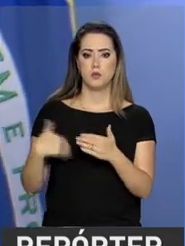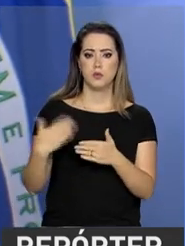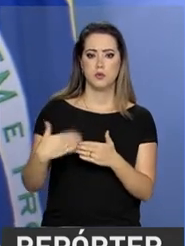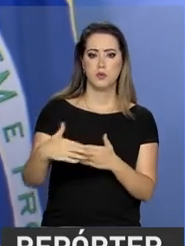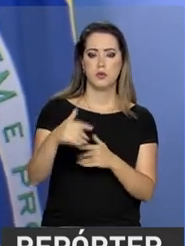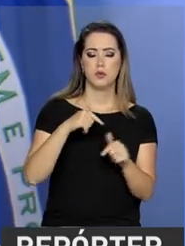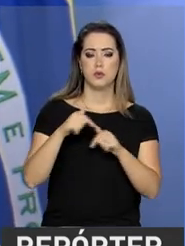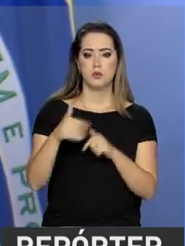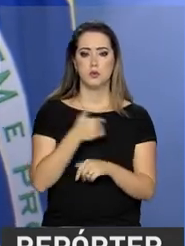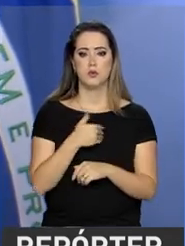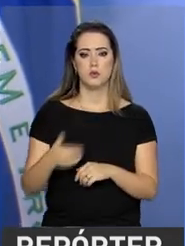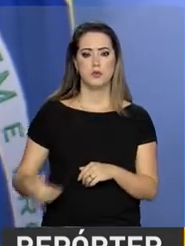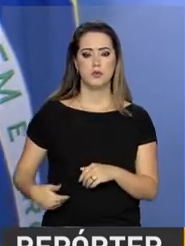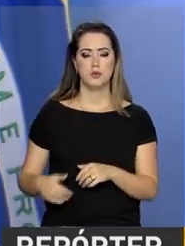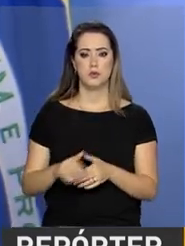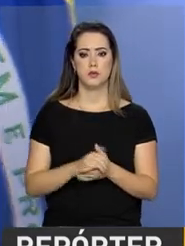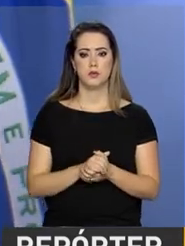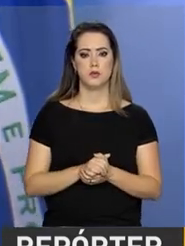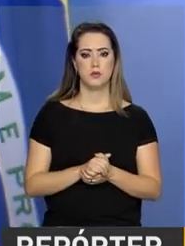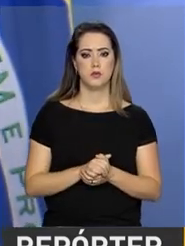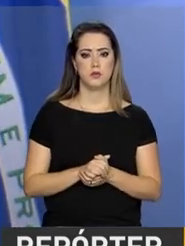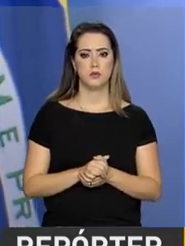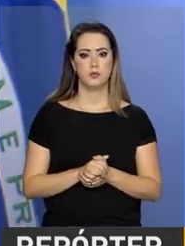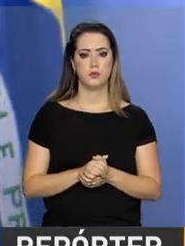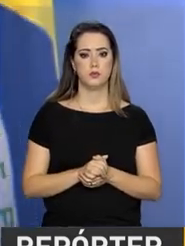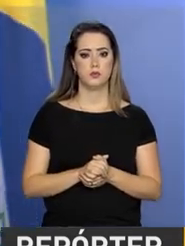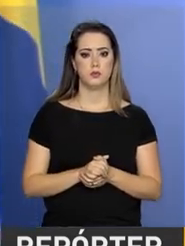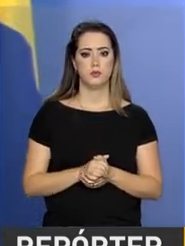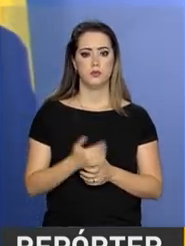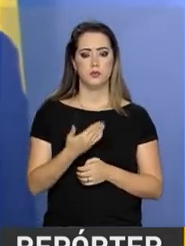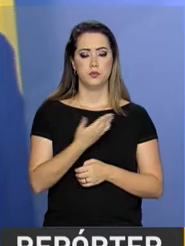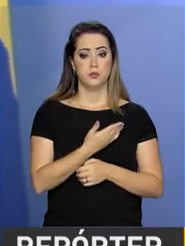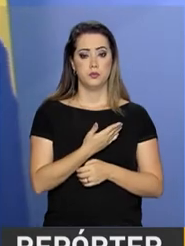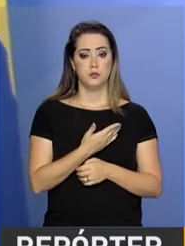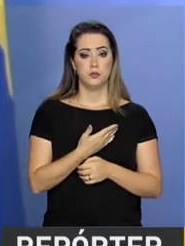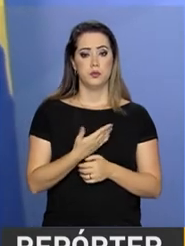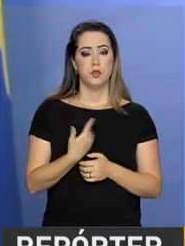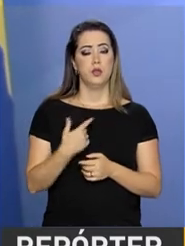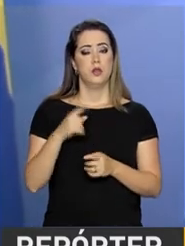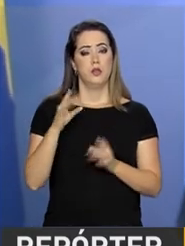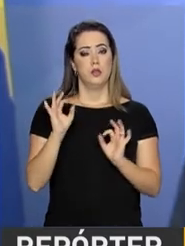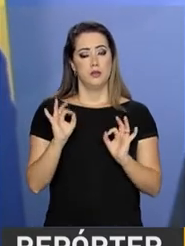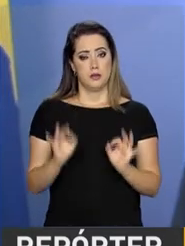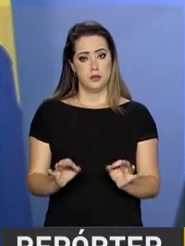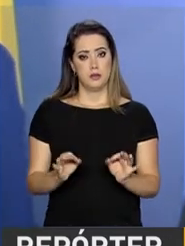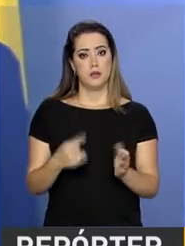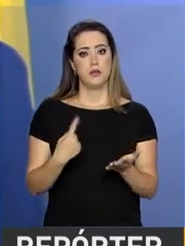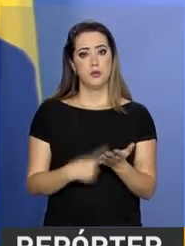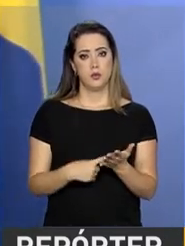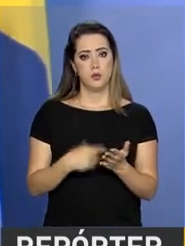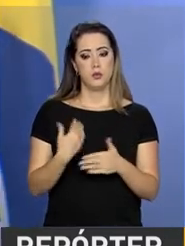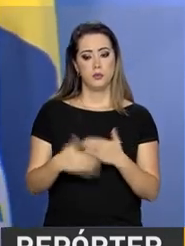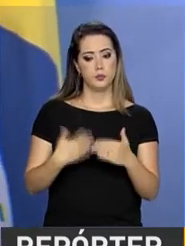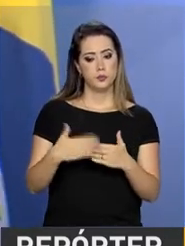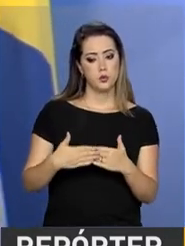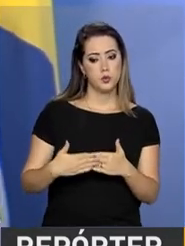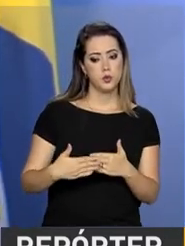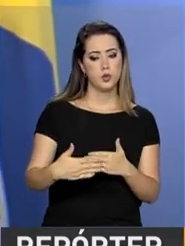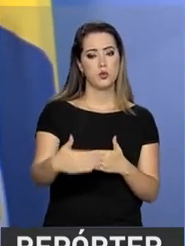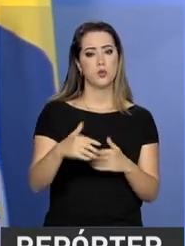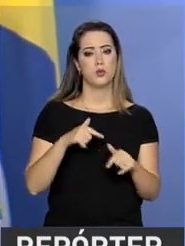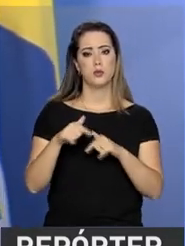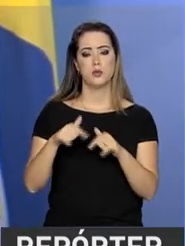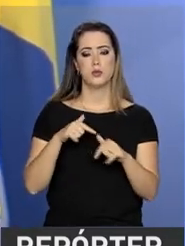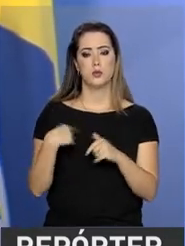o caráter de continuidade ficou absolutamente assentado na reunião e é dessa forma